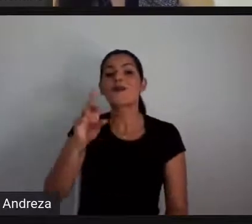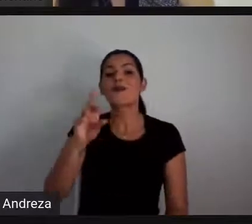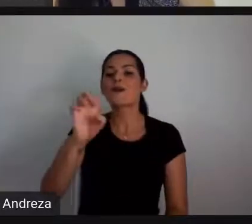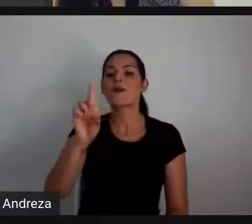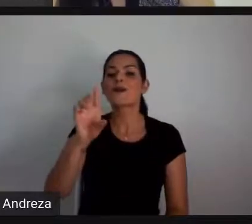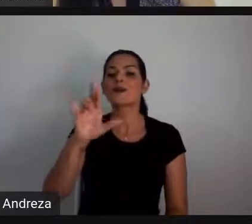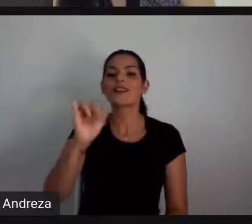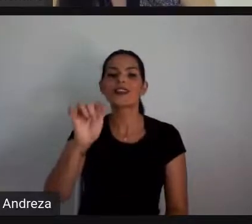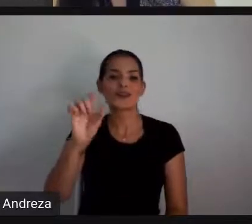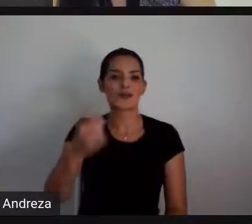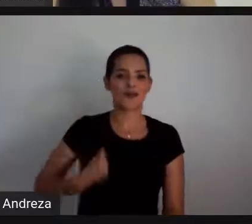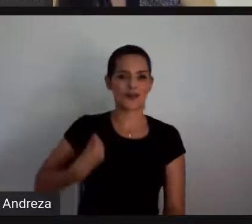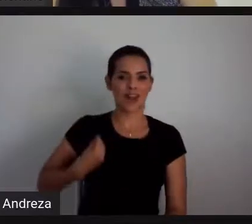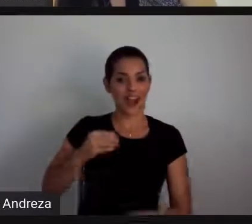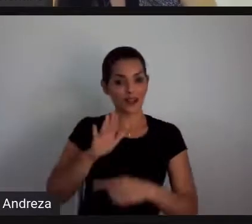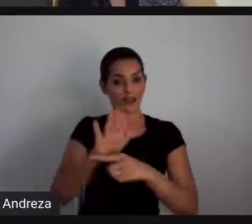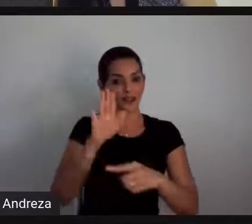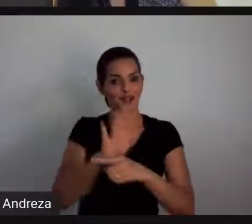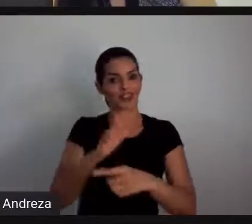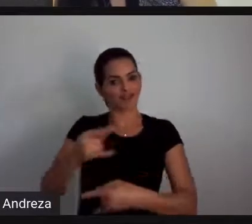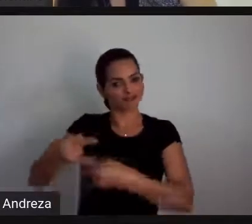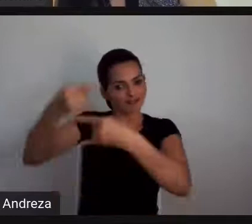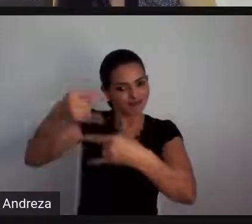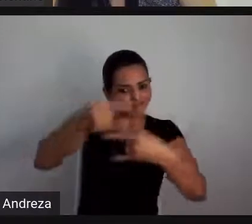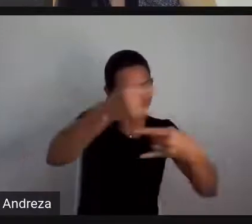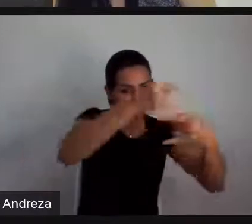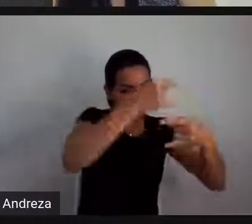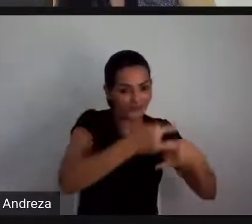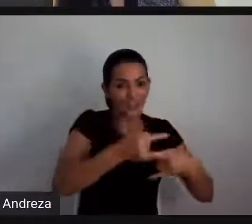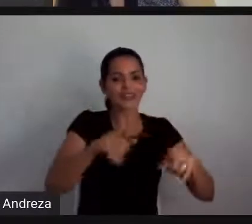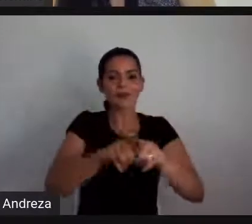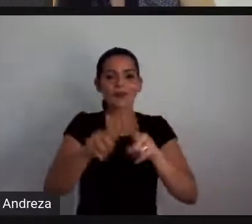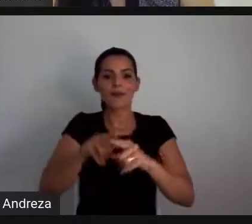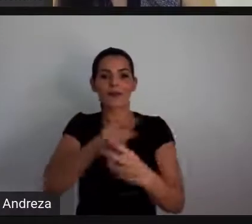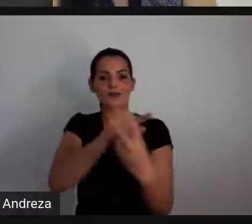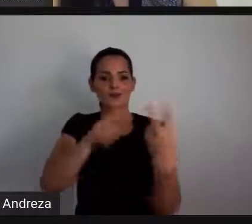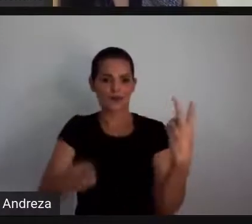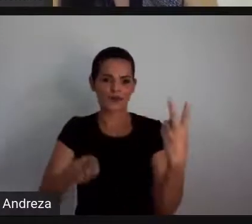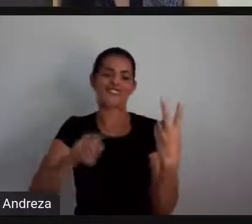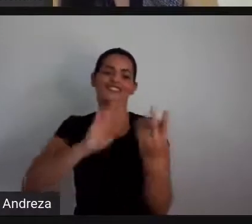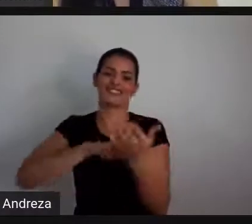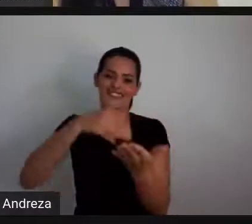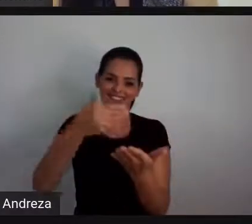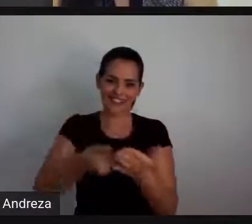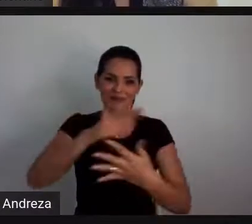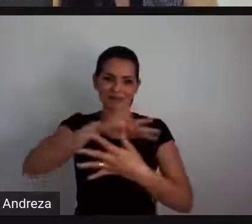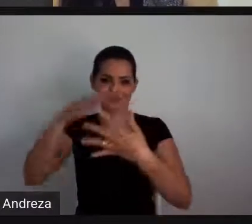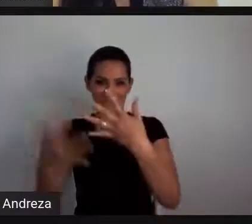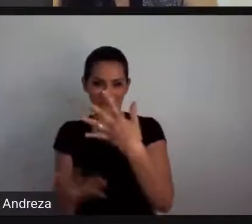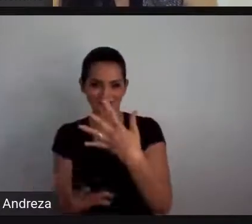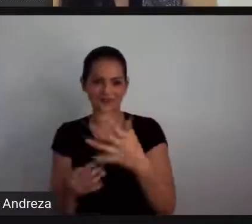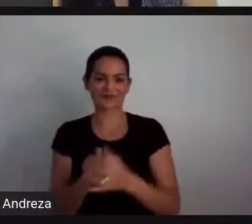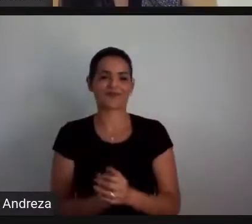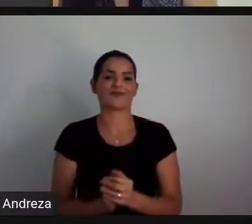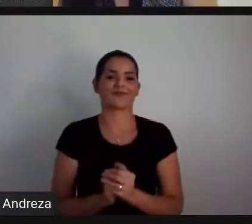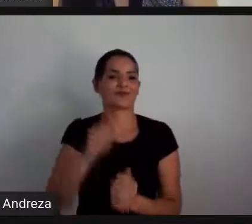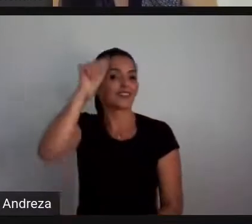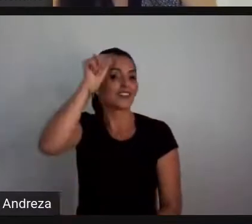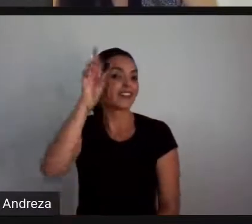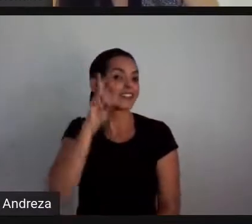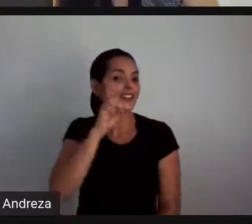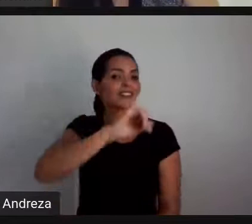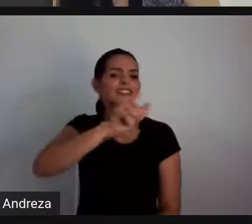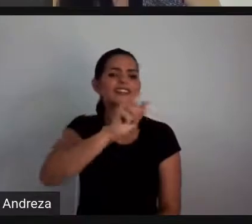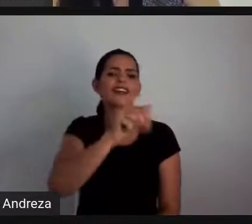e o Jasper por fazer essa tradução para nós aí. Tá bom? Obrigada. Obrigada, André. Vai ser muito bom mesmo o nosso